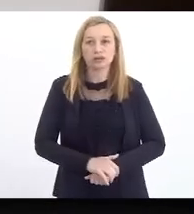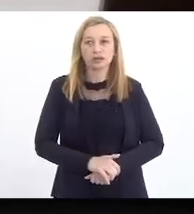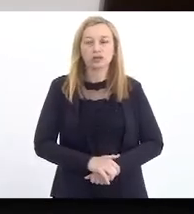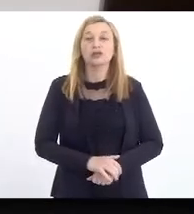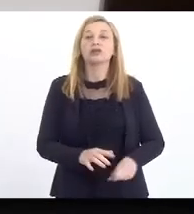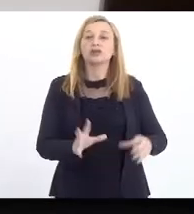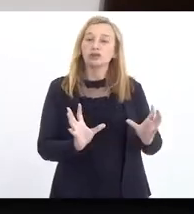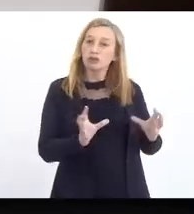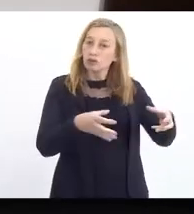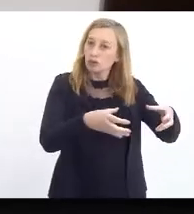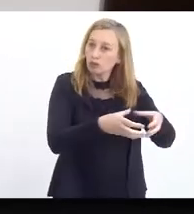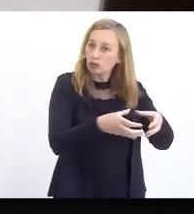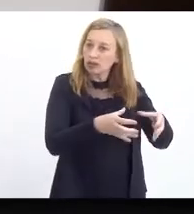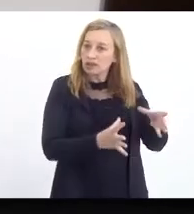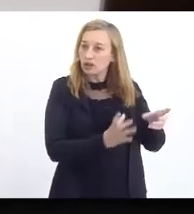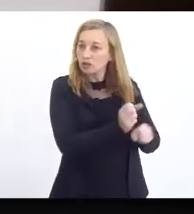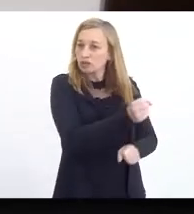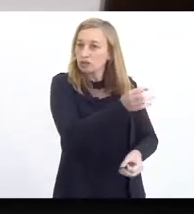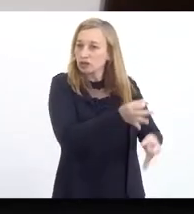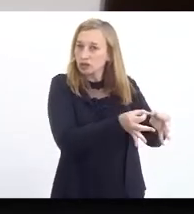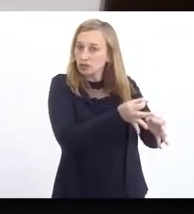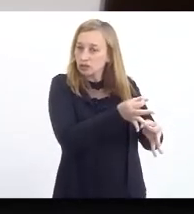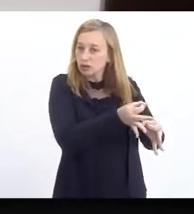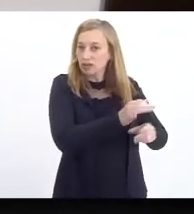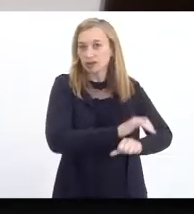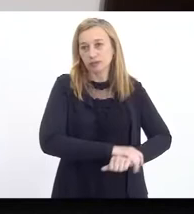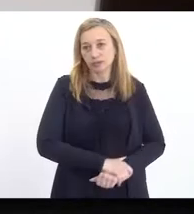da Comissão de Tributação,